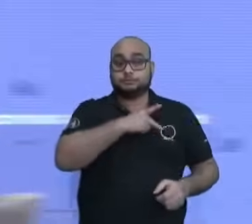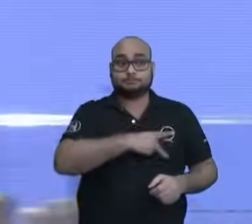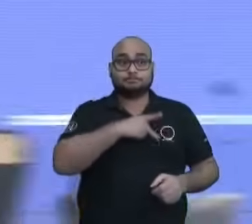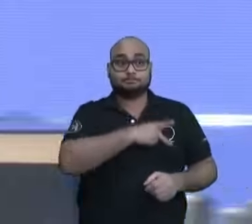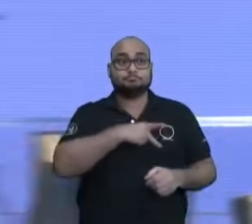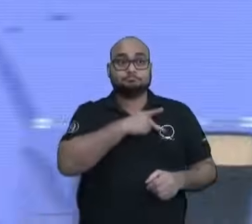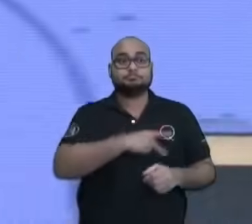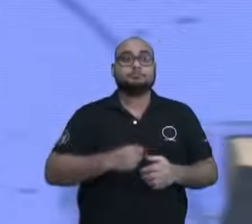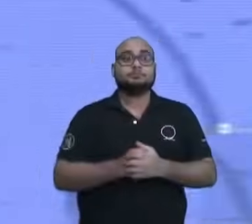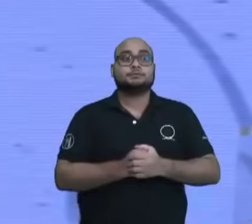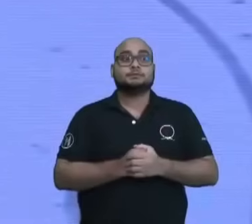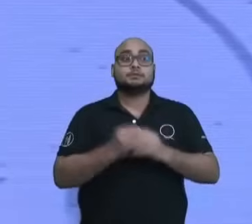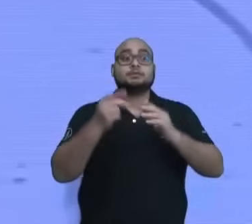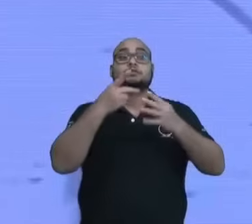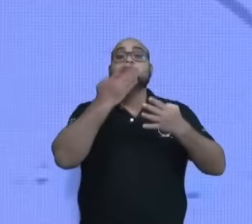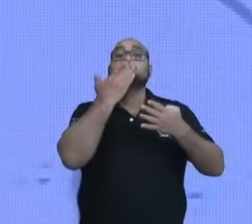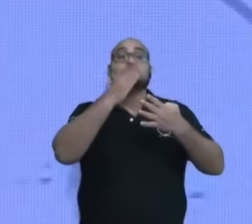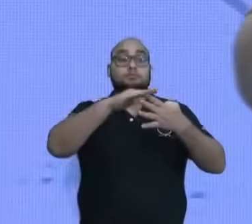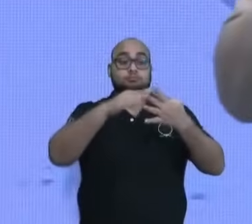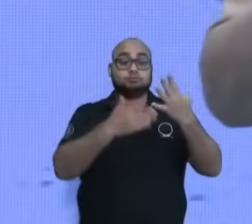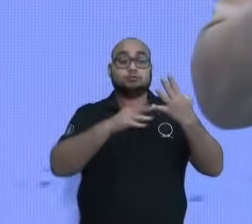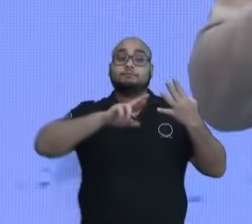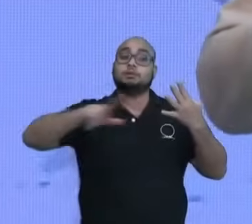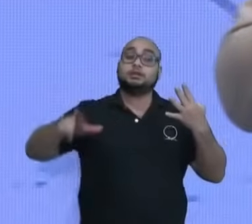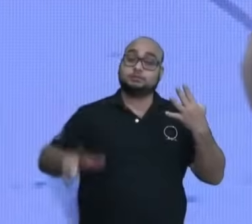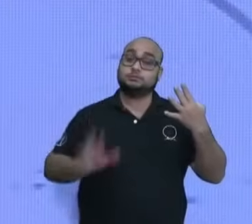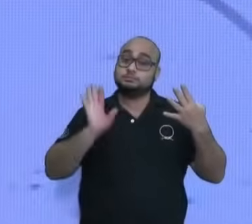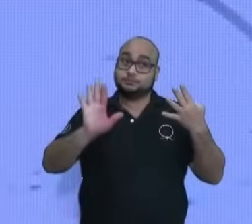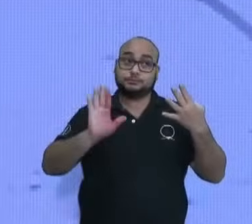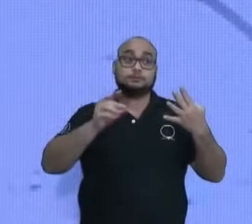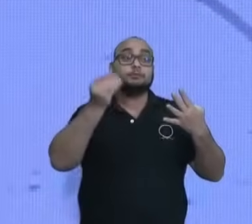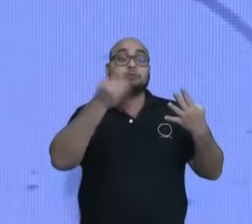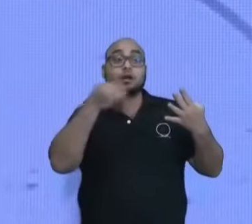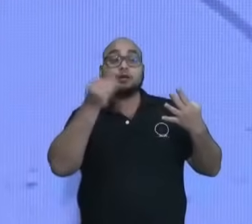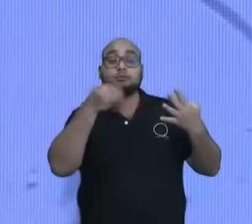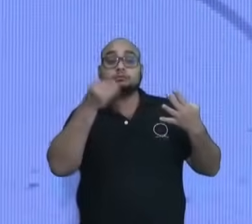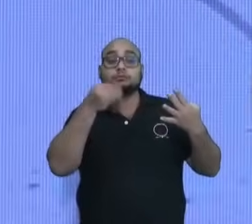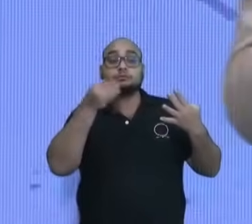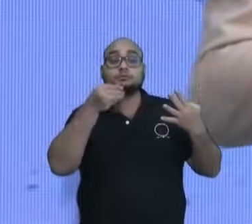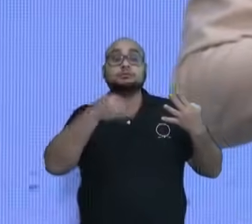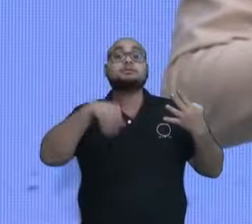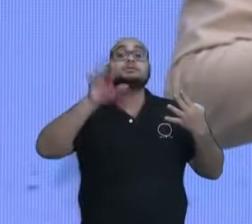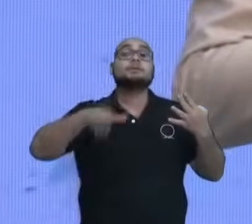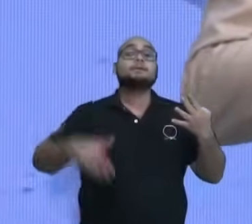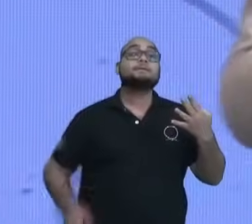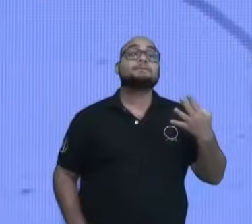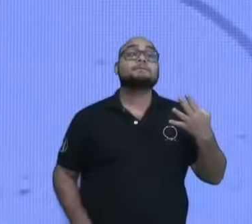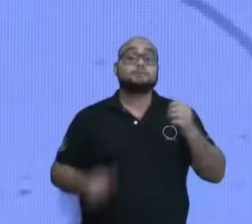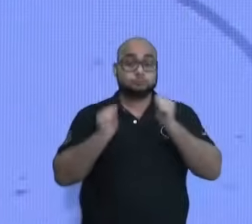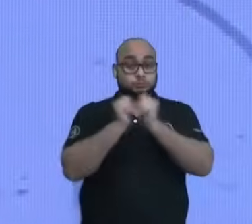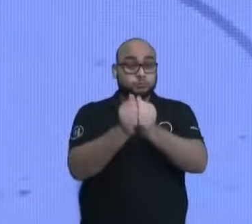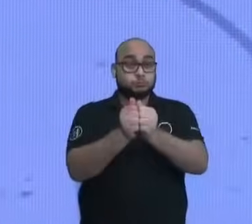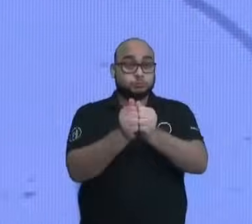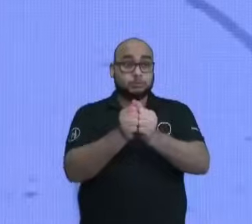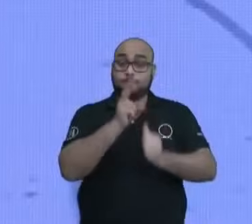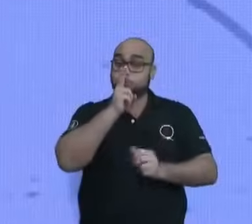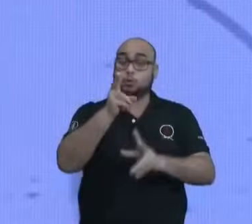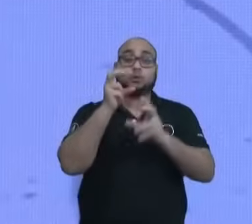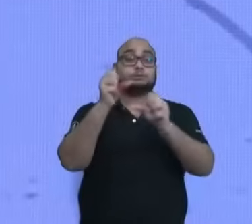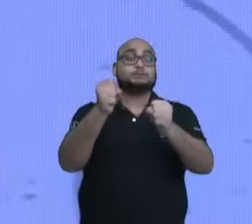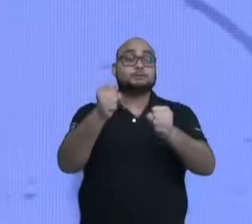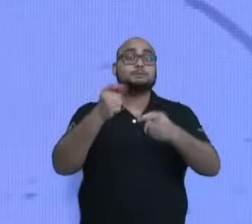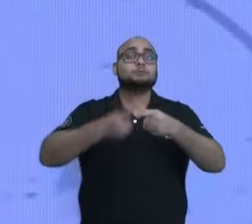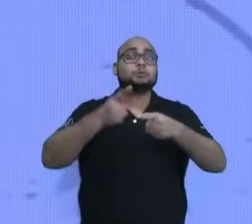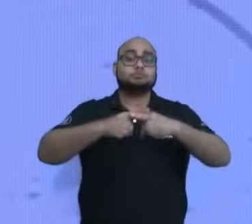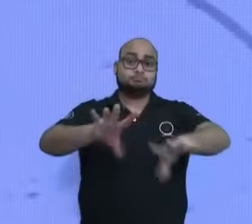quatro tipos de crente deixa o fraco aqui misturado com forte para ele ser forte eu quero qualidade e